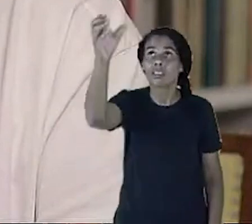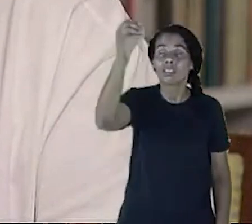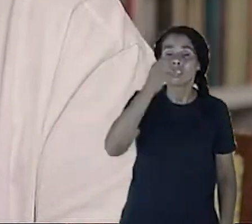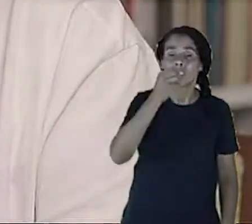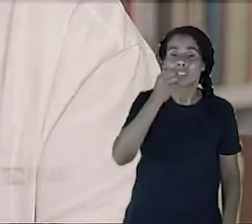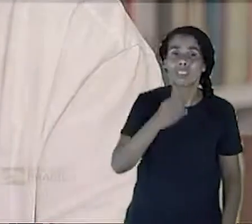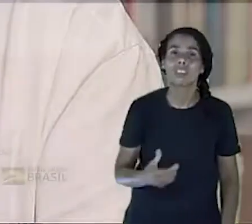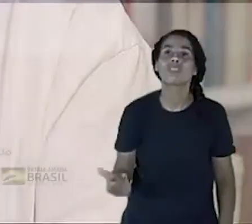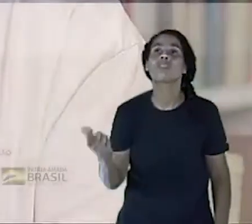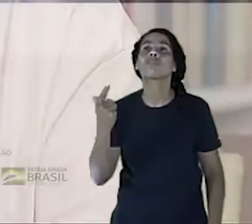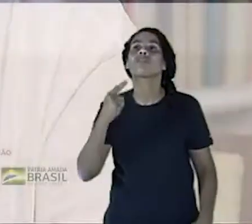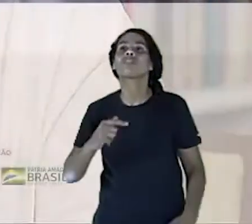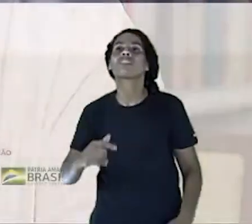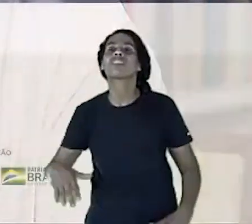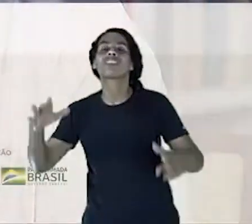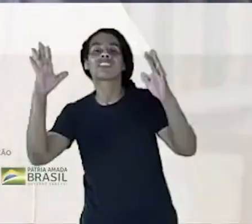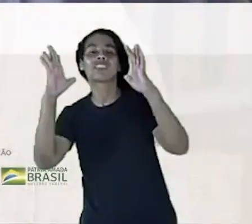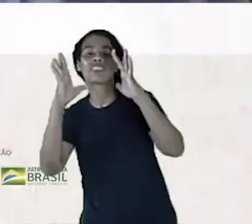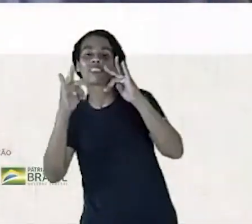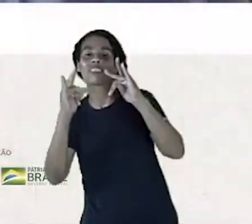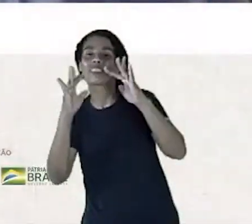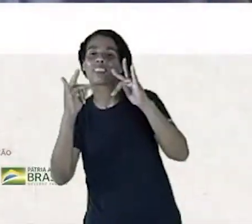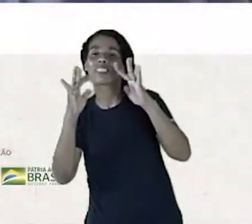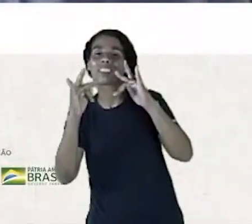Refazendo tudo,